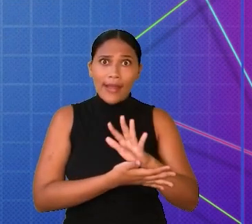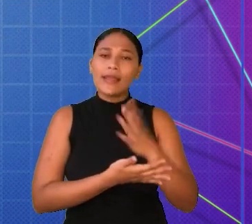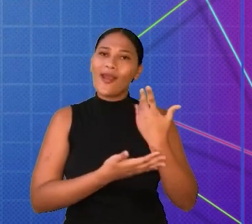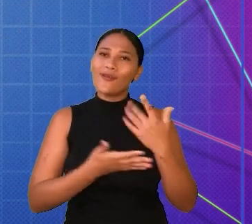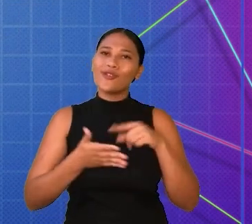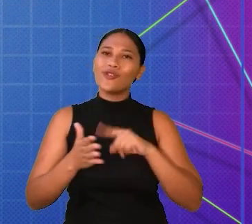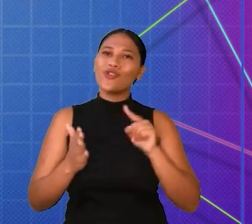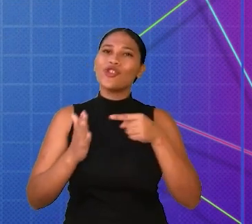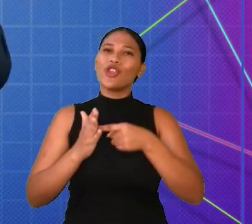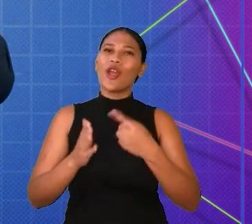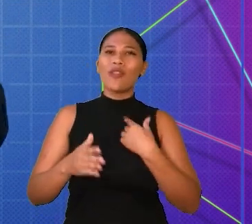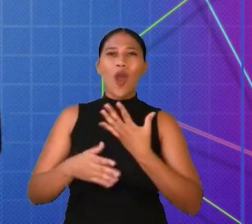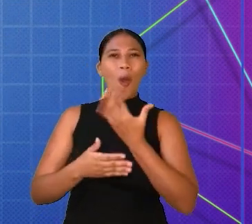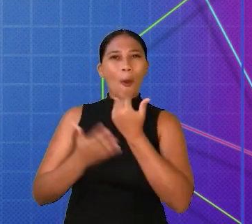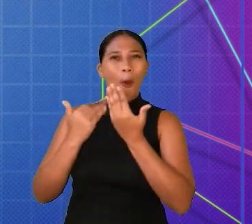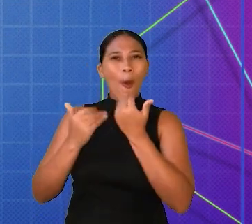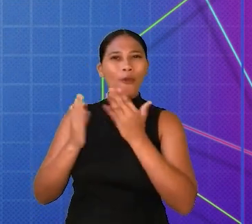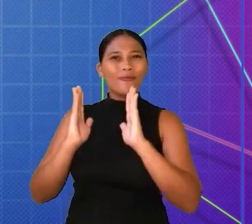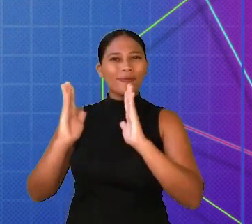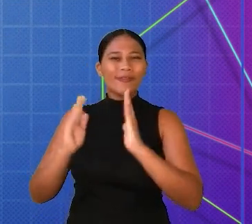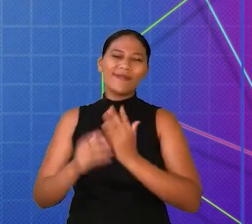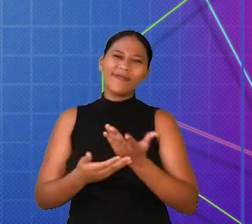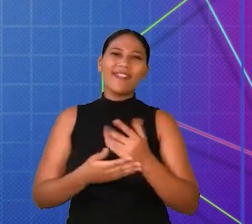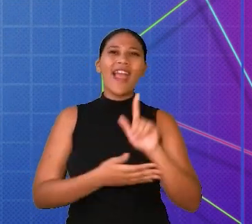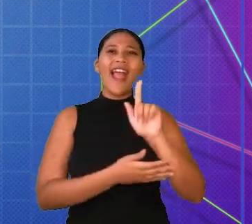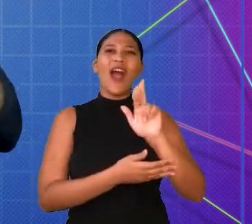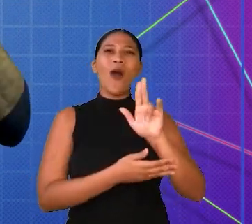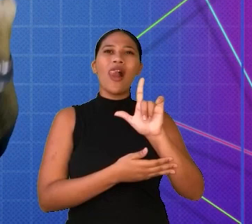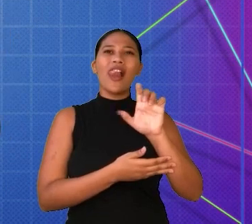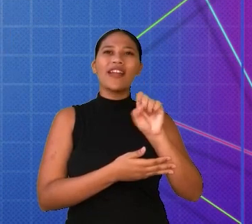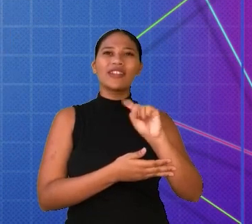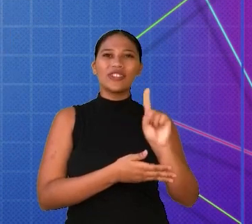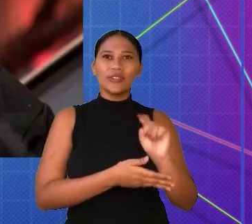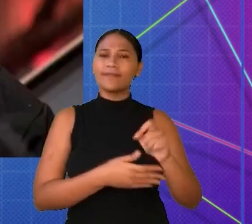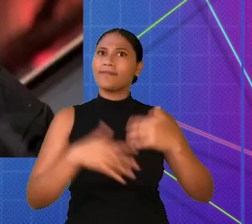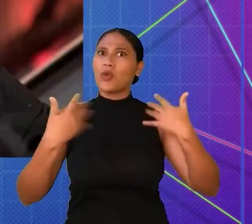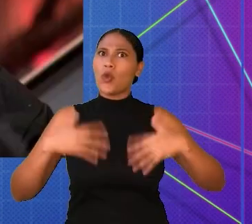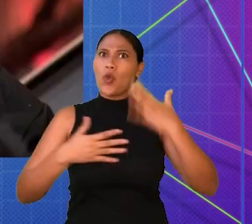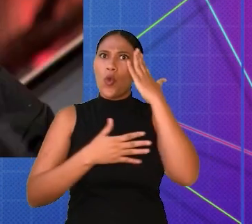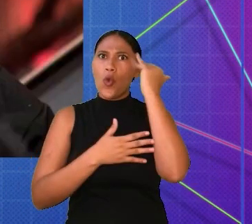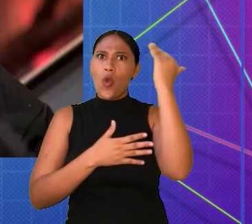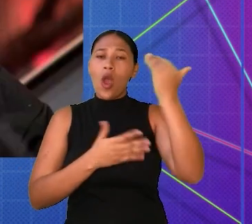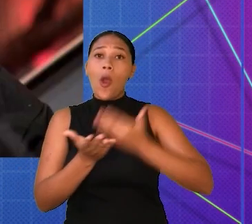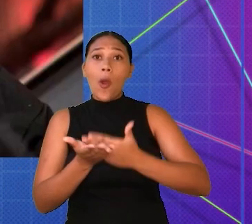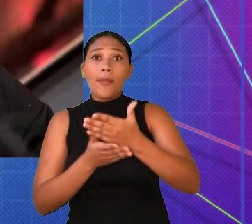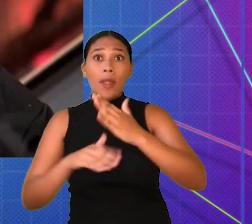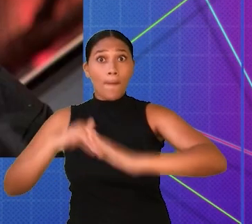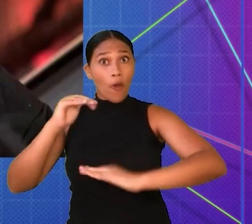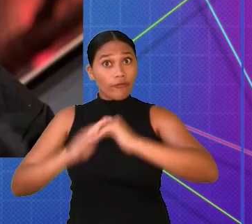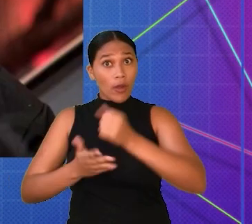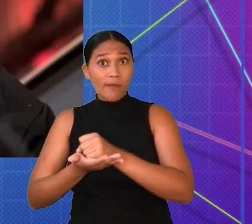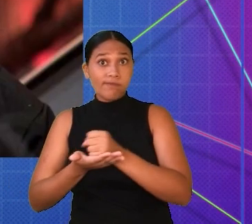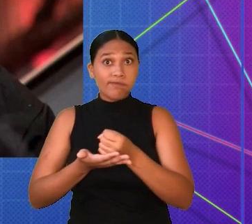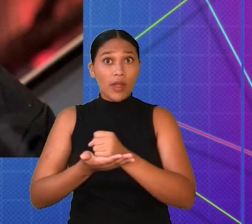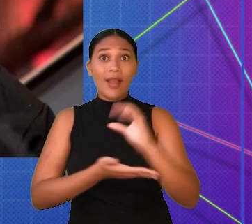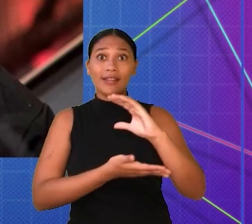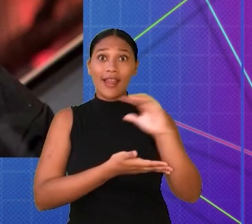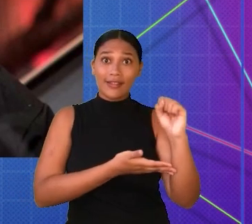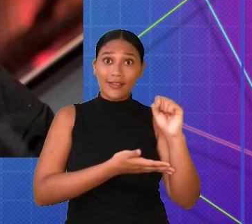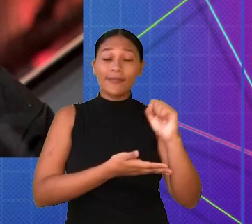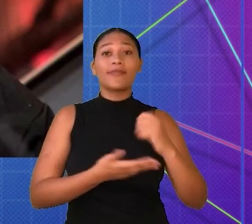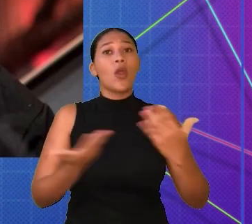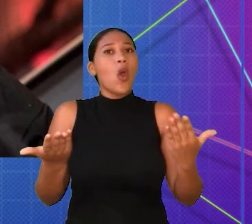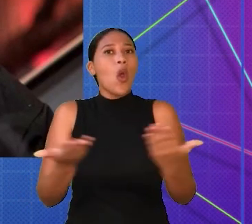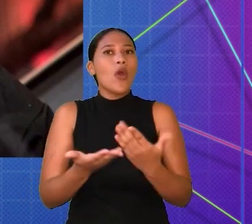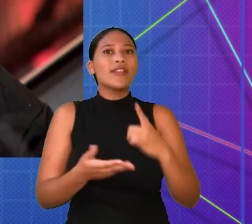conhecem ele, já fica aí uma indicação de canal para assistir no almoço, hein, pessoal? O Gaules é outro monstro da indústria dos jogos, tendo começado como